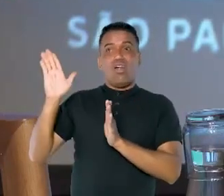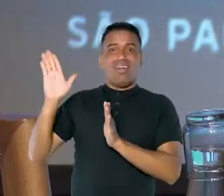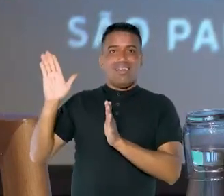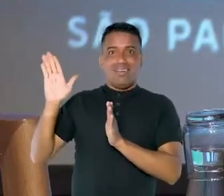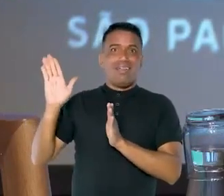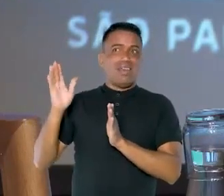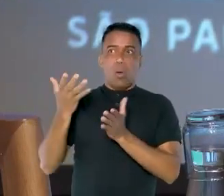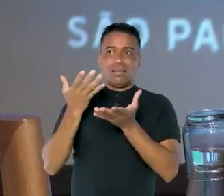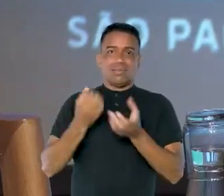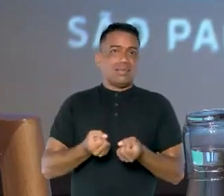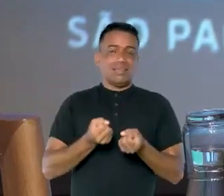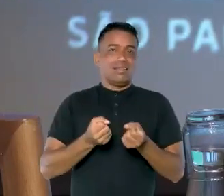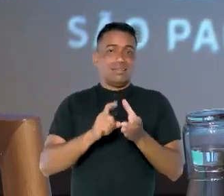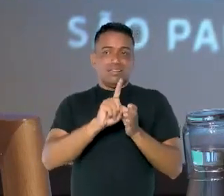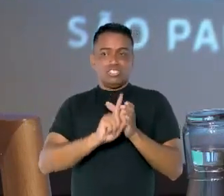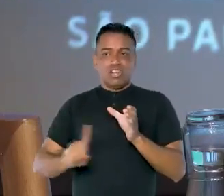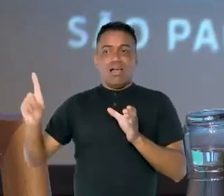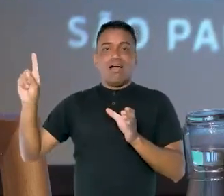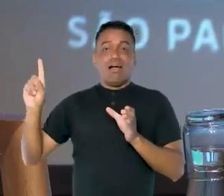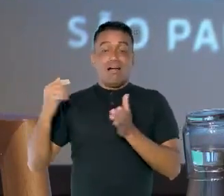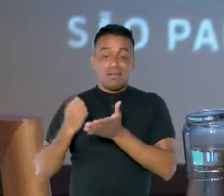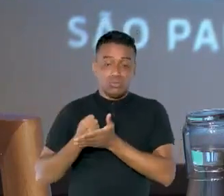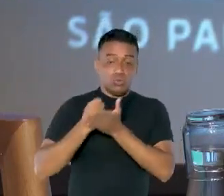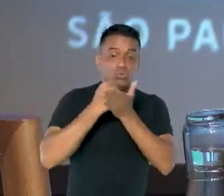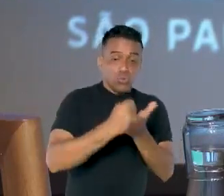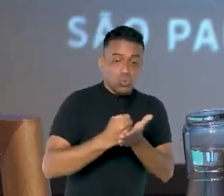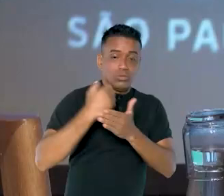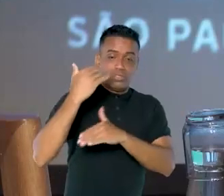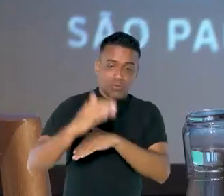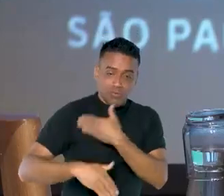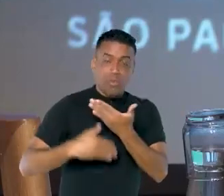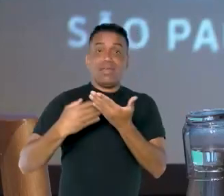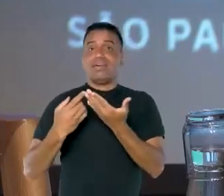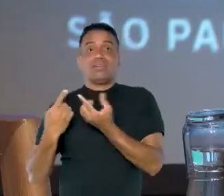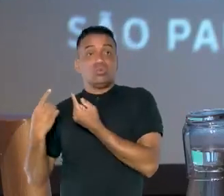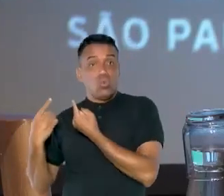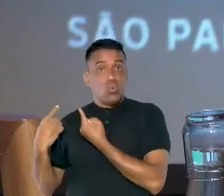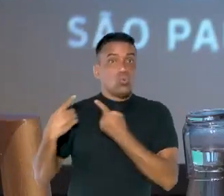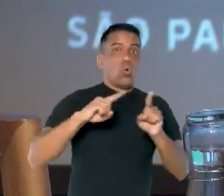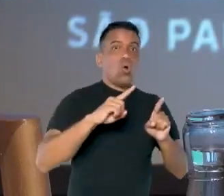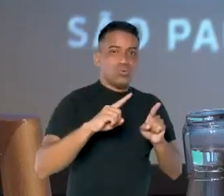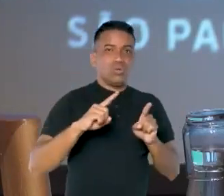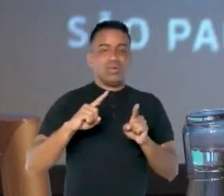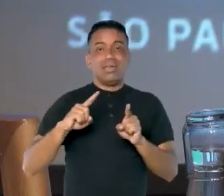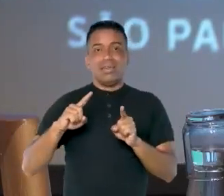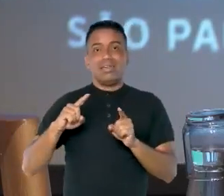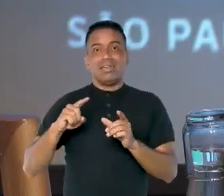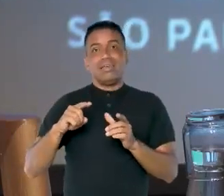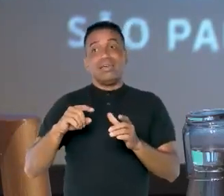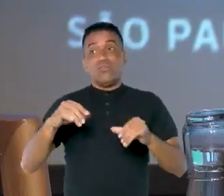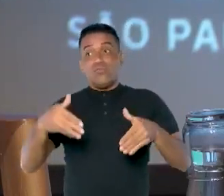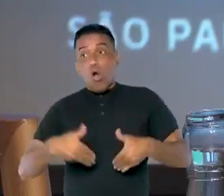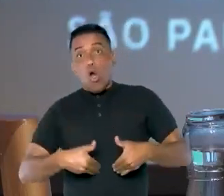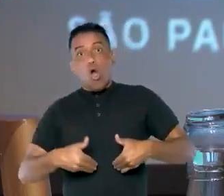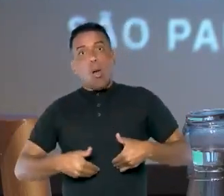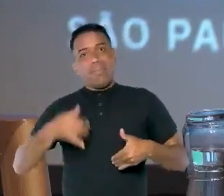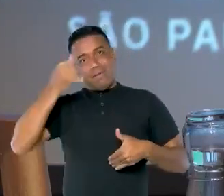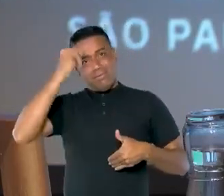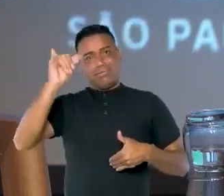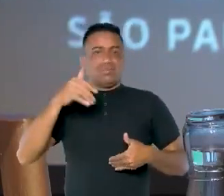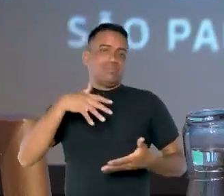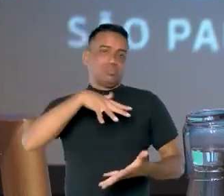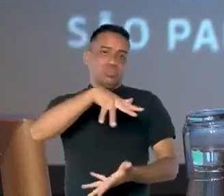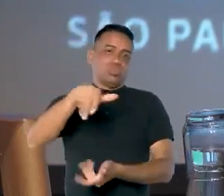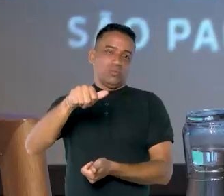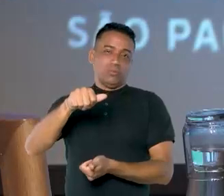retiraram da ajuda ao desenvolvimento e ao combate à desnutrição, combate à fome. Então, com